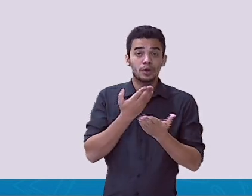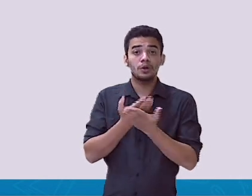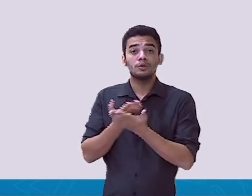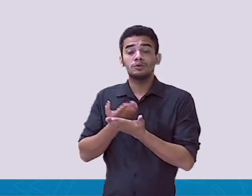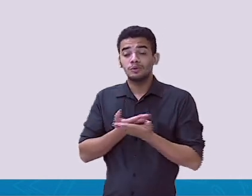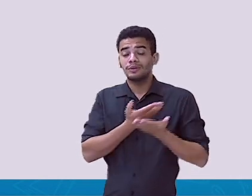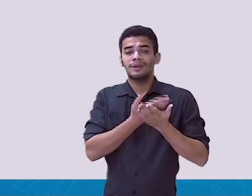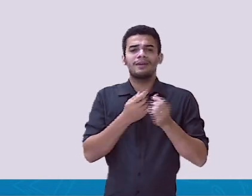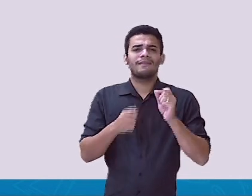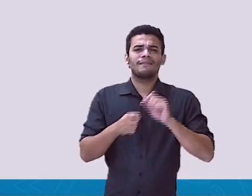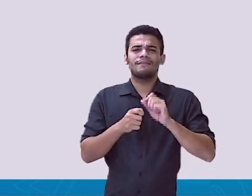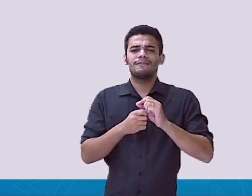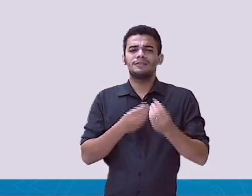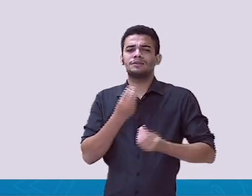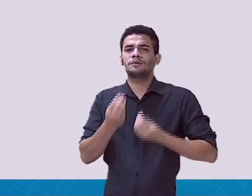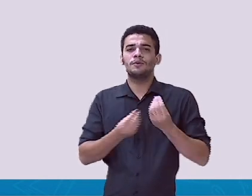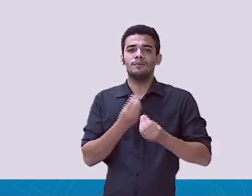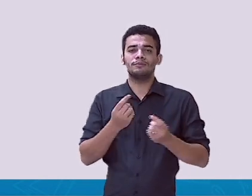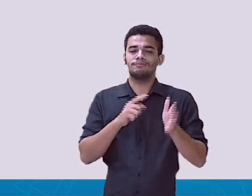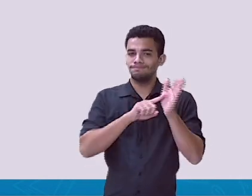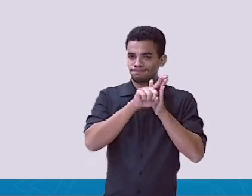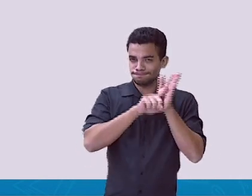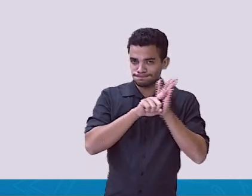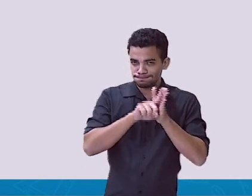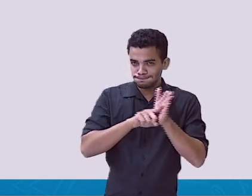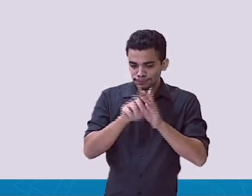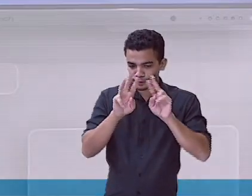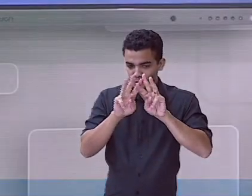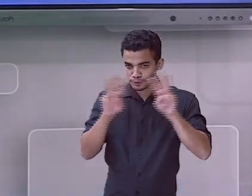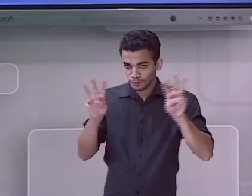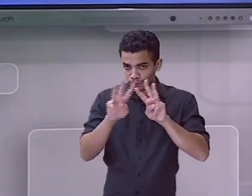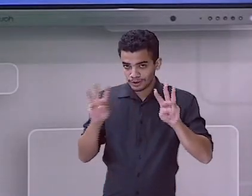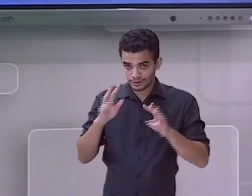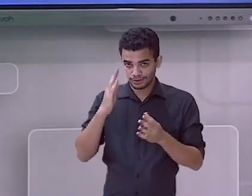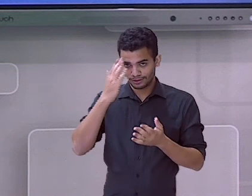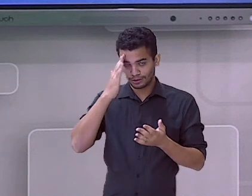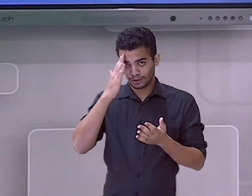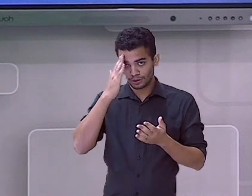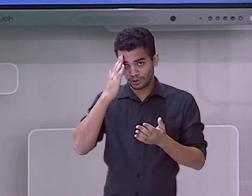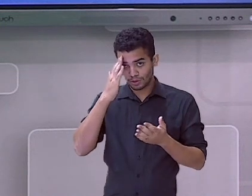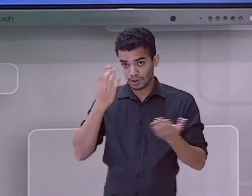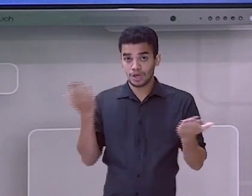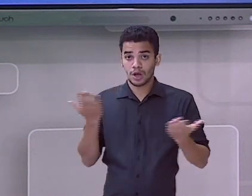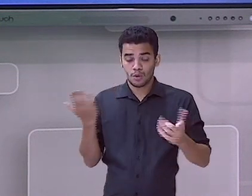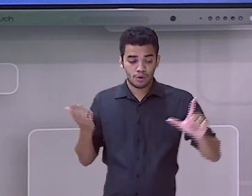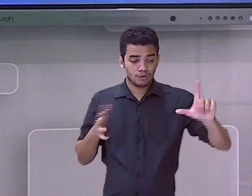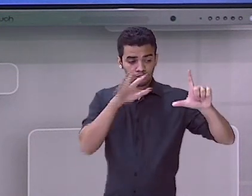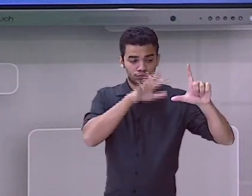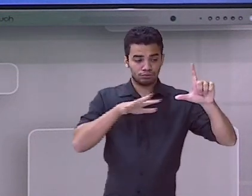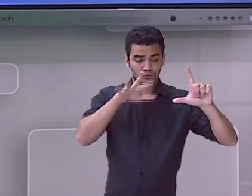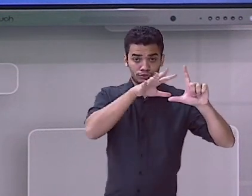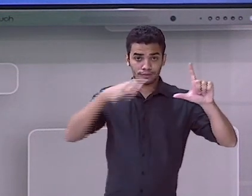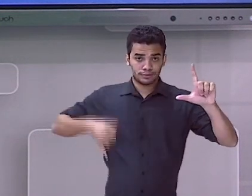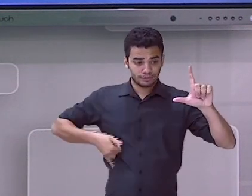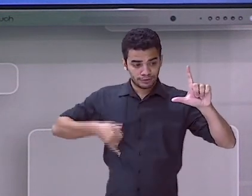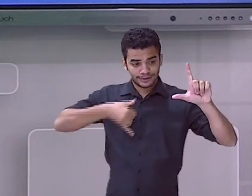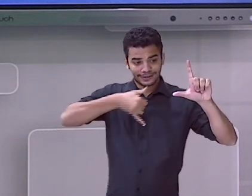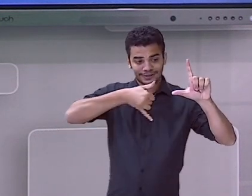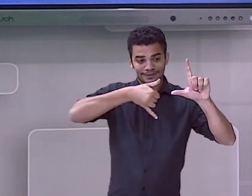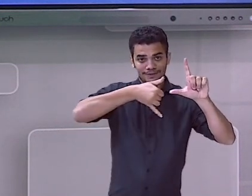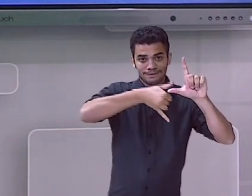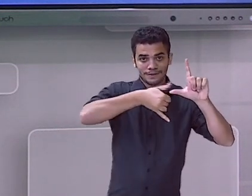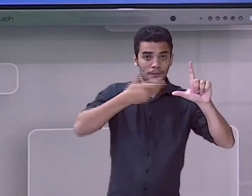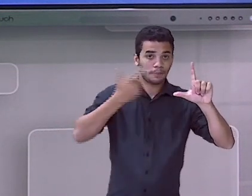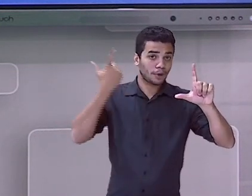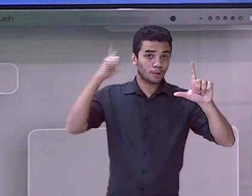nossas bibliografias. E para acessar nossas atividades na plataforma SMED-GV, você vai apontar a câmera do seu celular para a